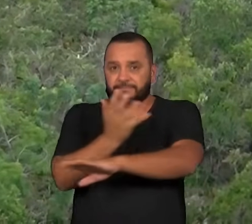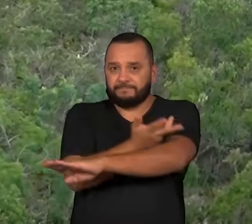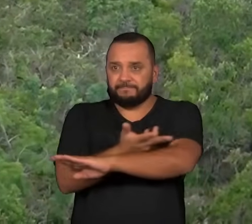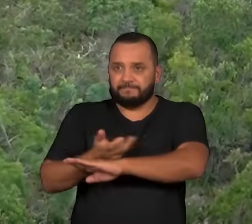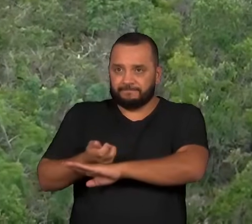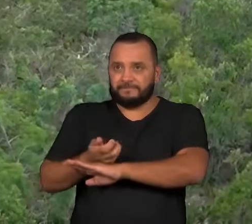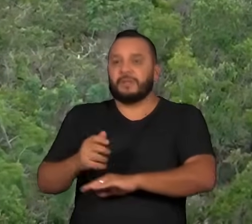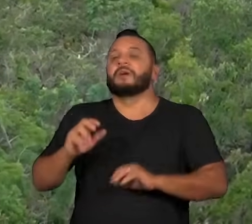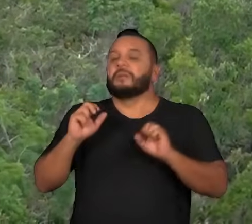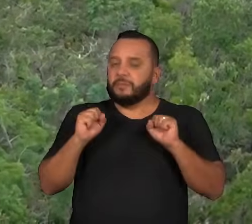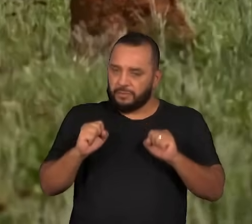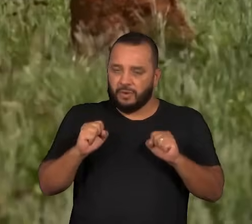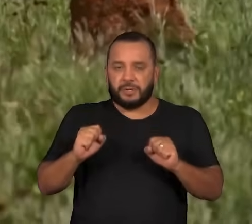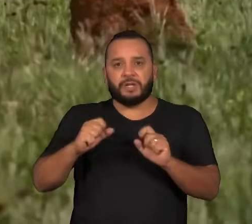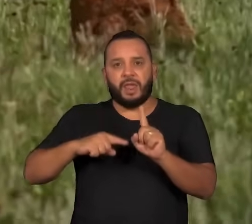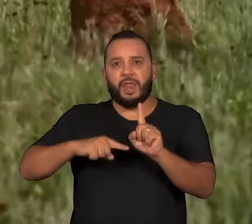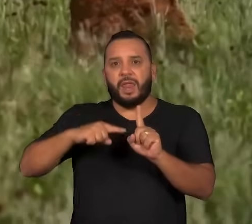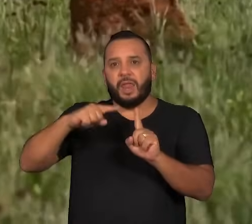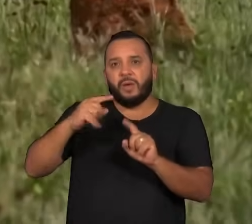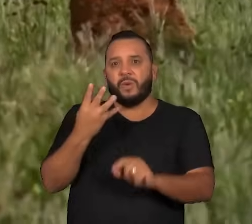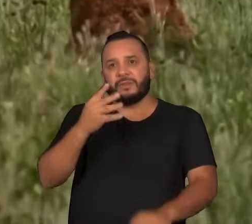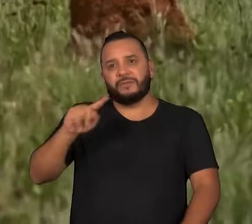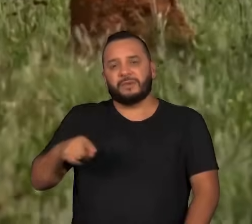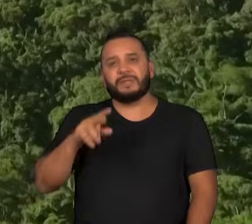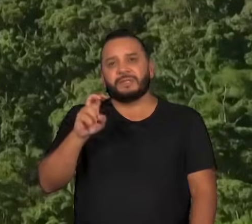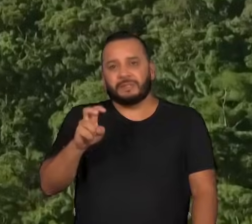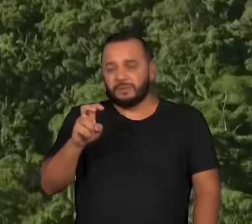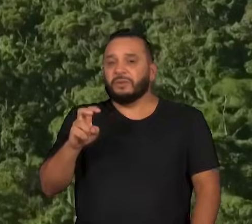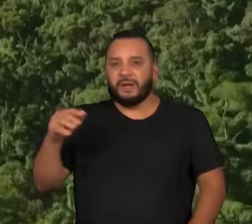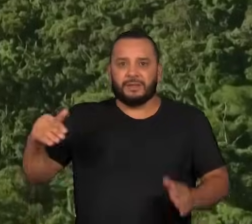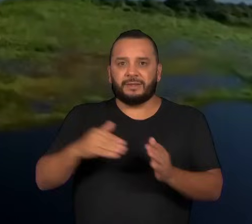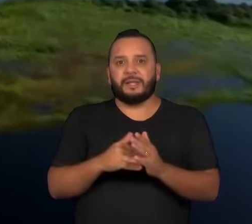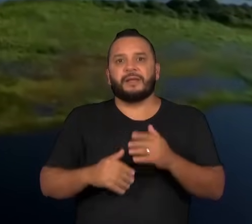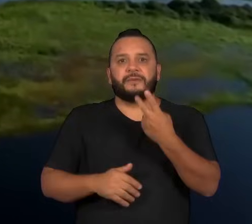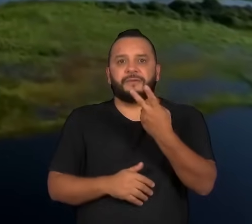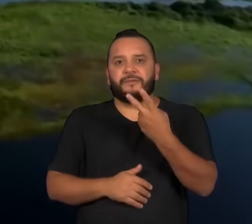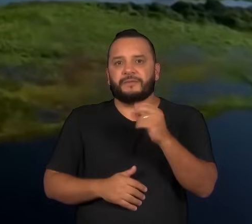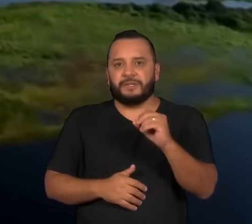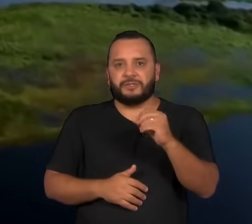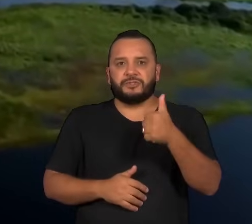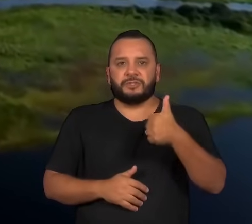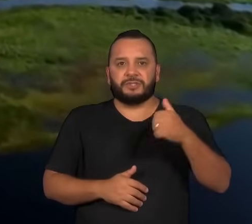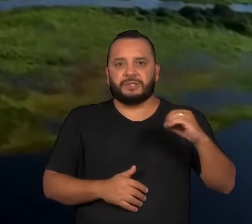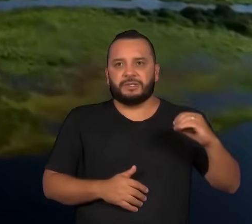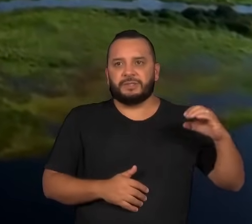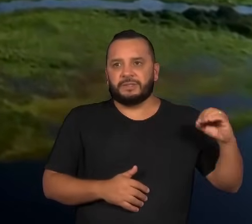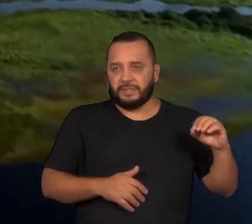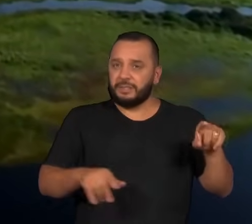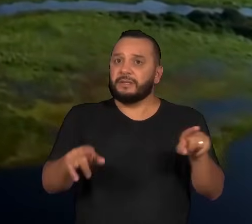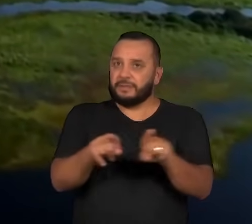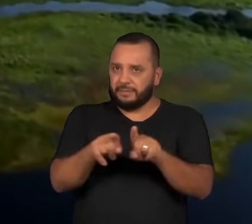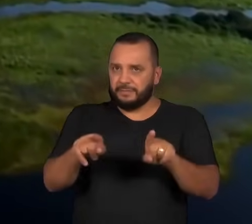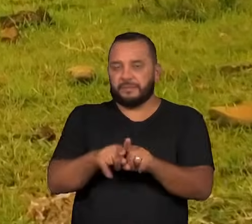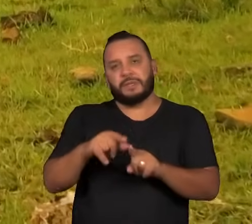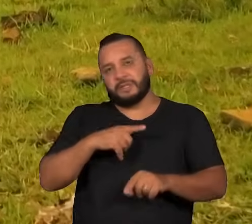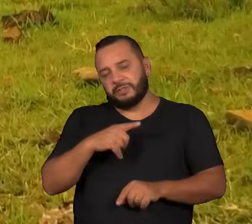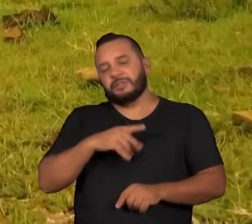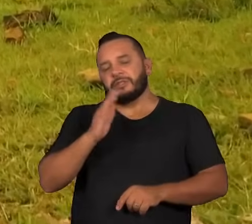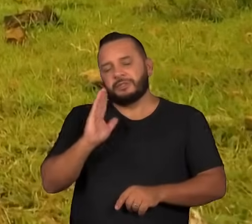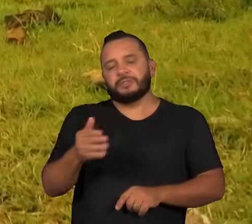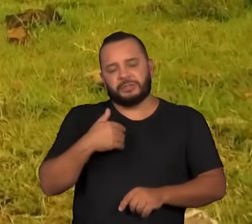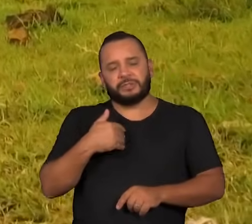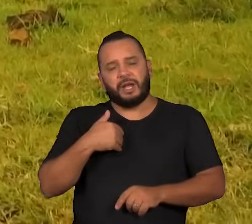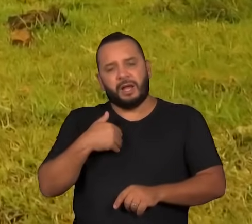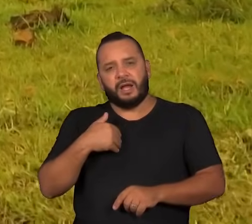4,5 e 6 graus Celsius até 2100. Mata Atlântica e Pantanal entre 3 e 4 graus. No Pampa,